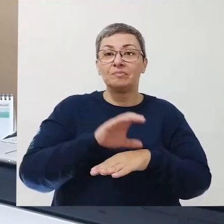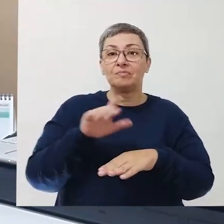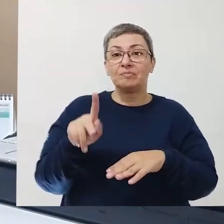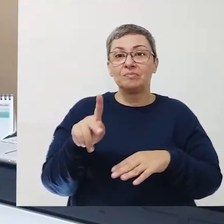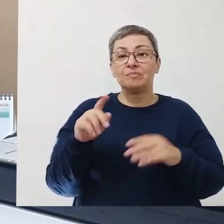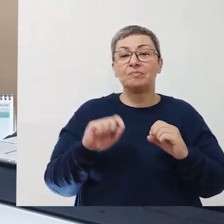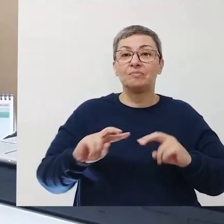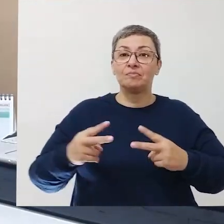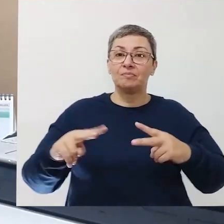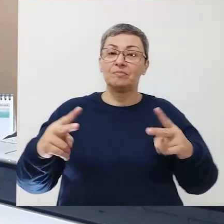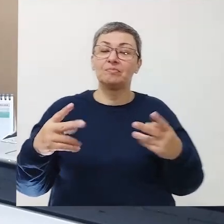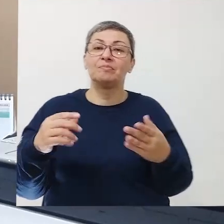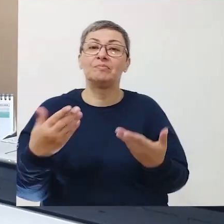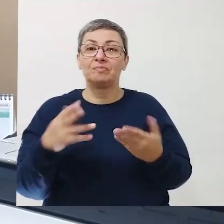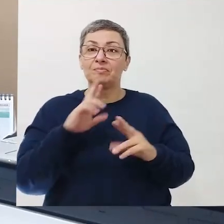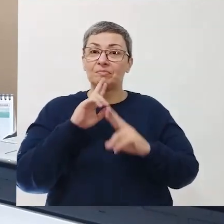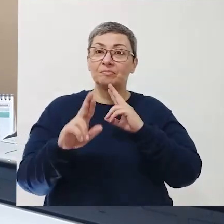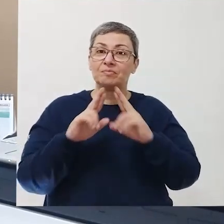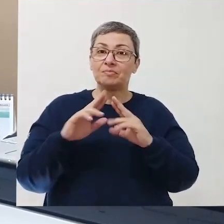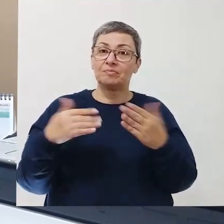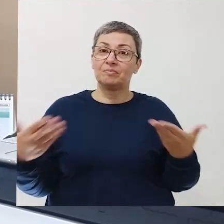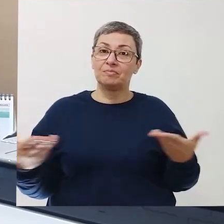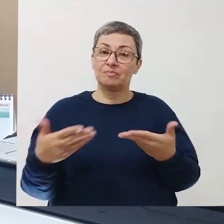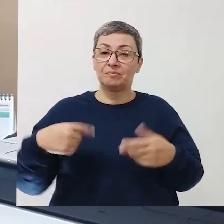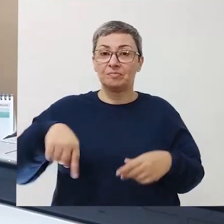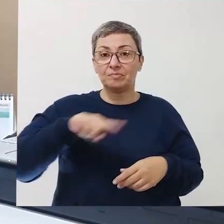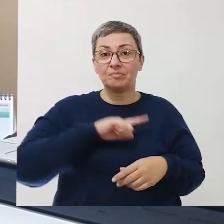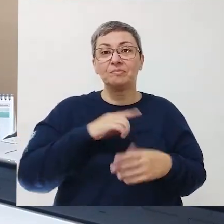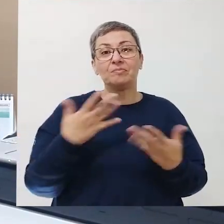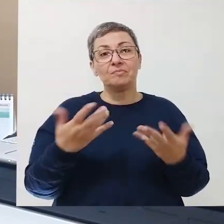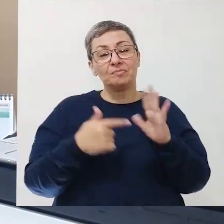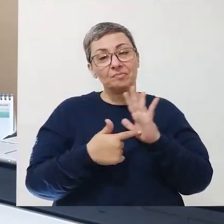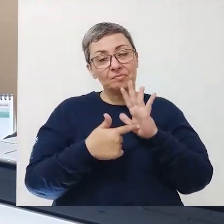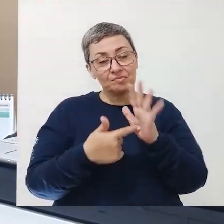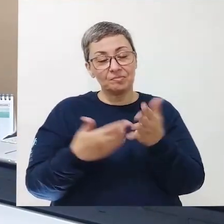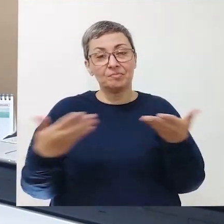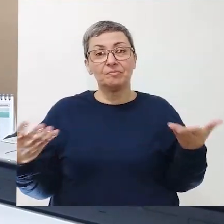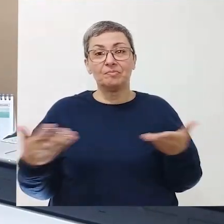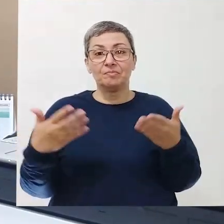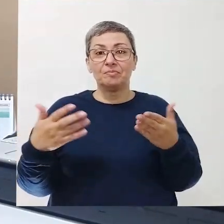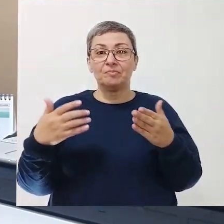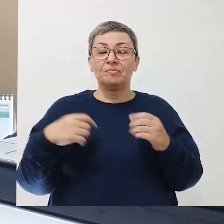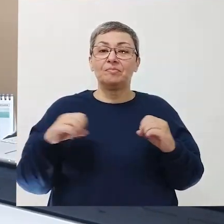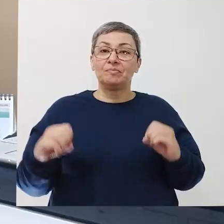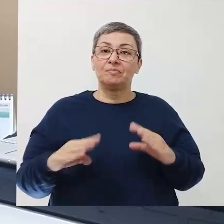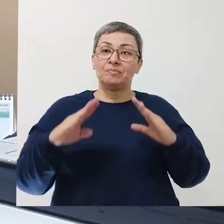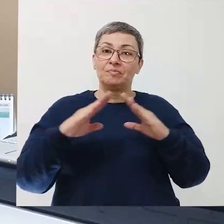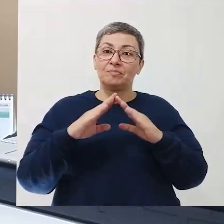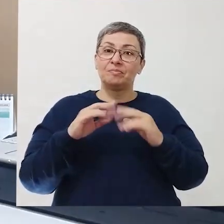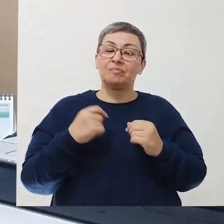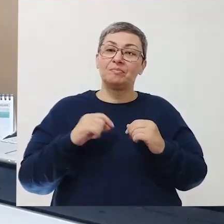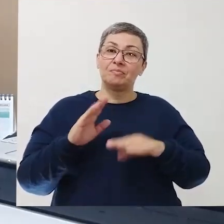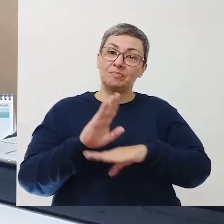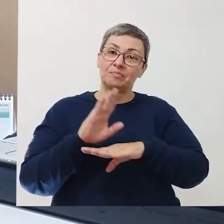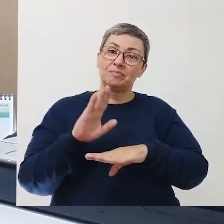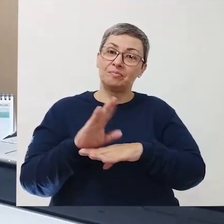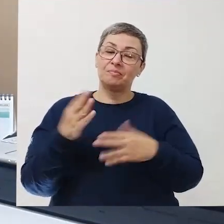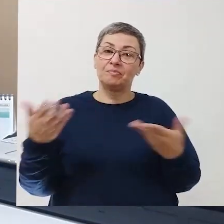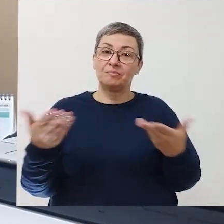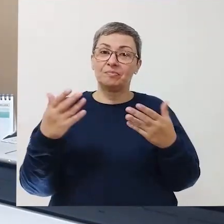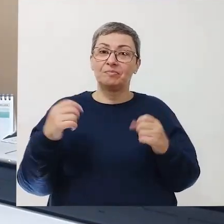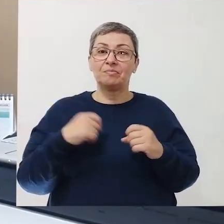Se potencializou Isso é claro Ficou claro para vocês hoje, né As redes sociais Elas se tornaram